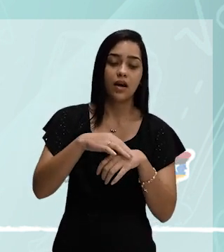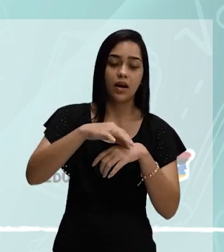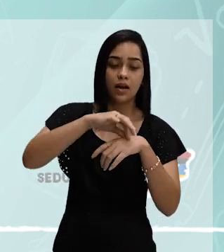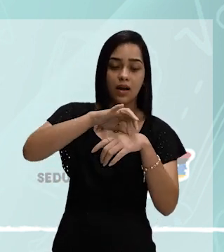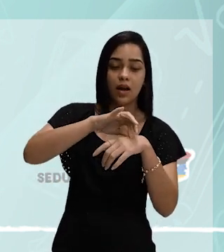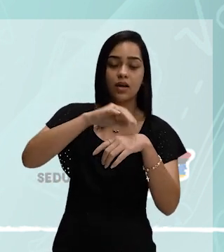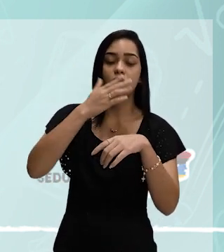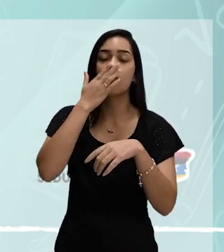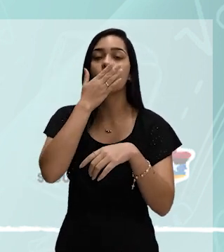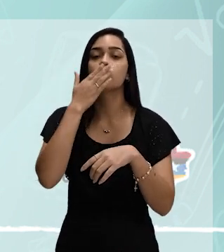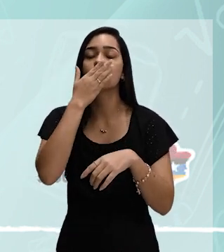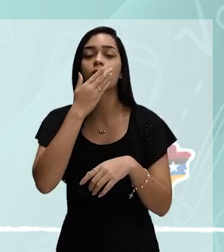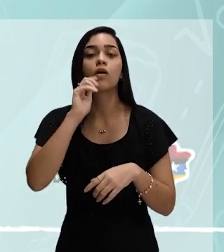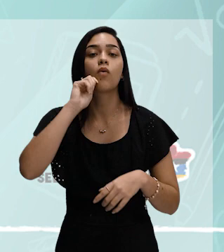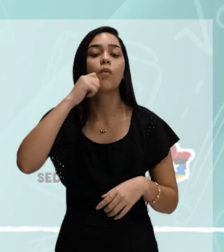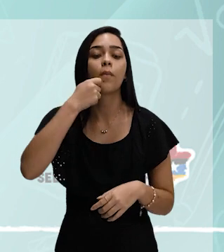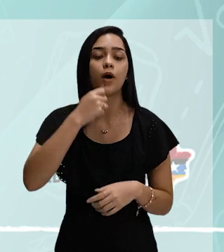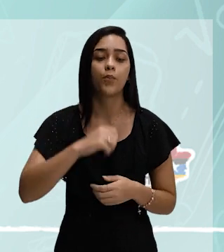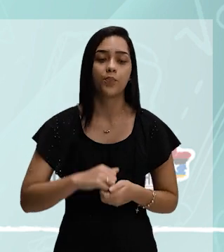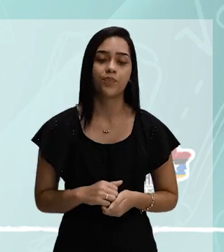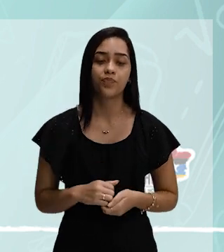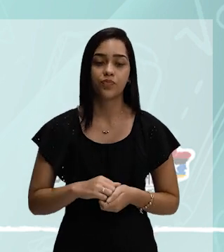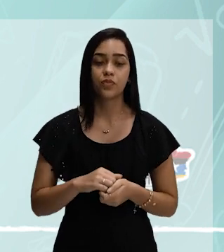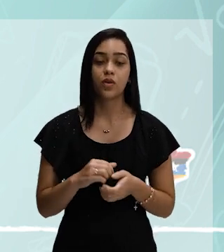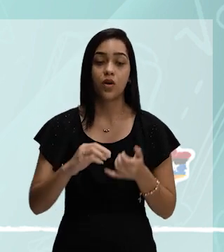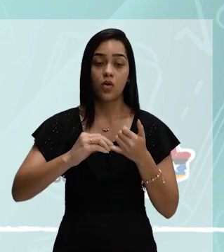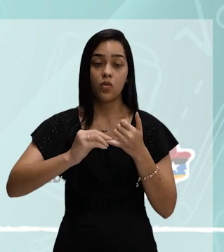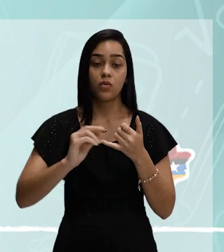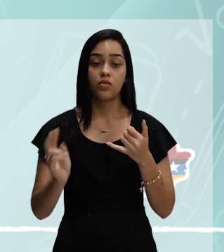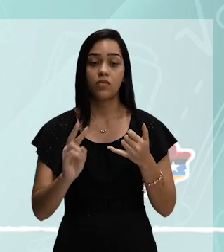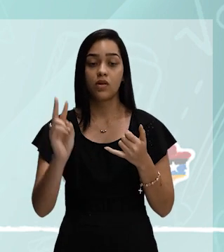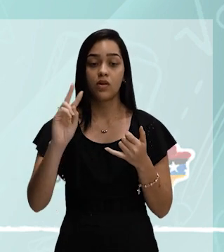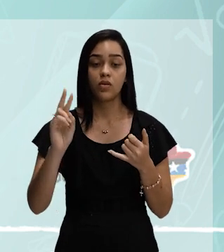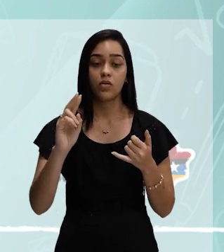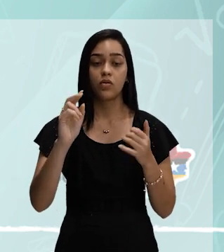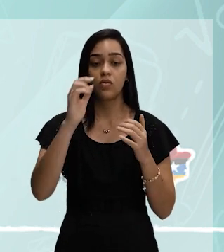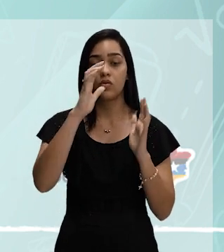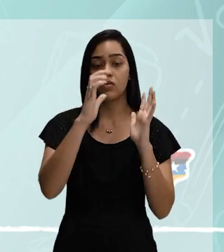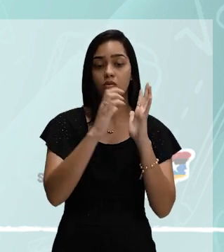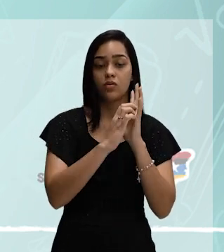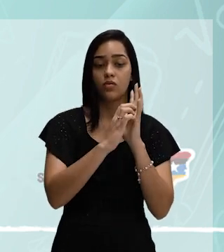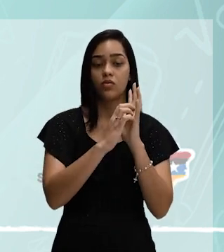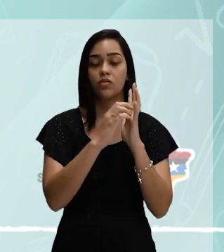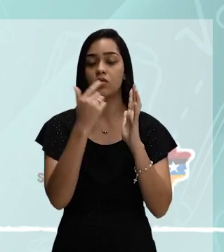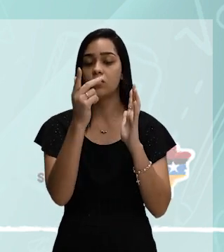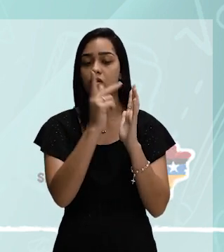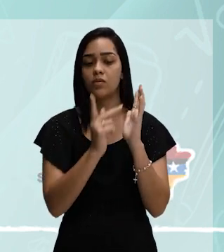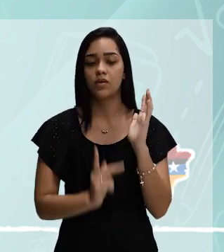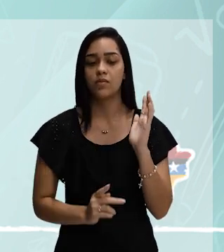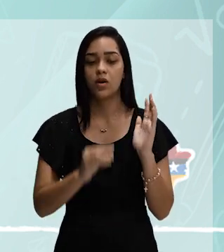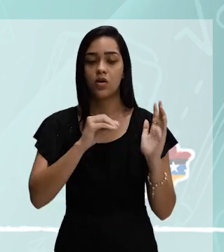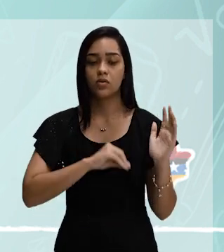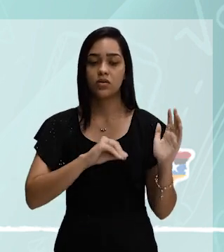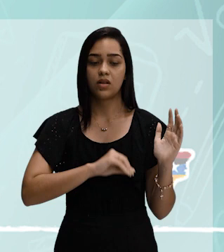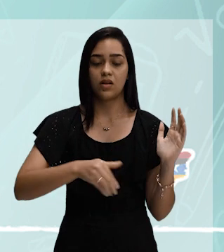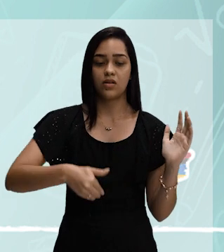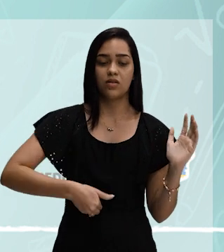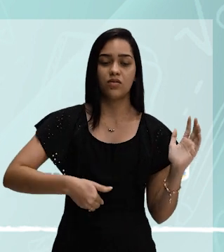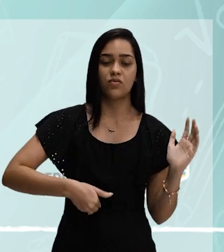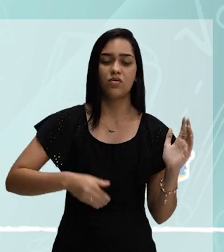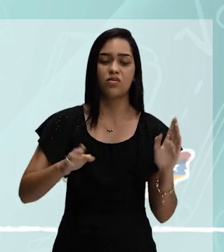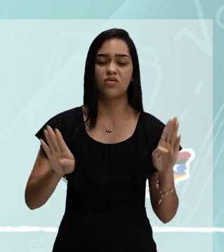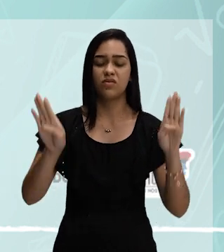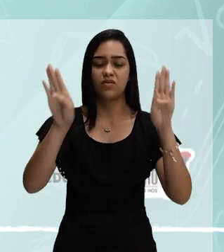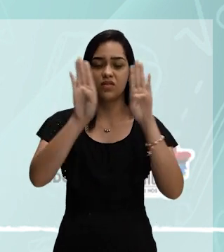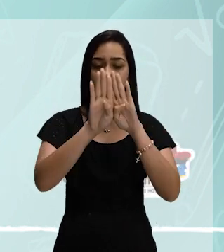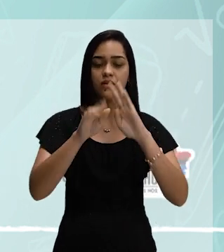leite, da carne, do açúcar e do pão. O preço do feijão, o funcionário público não cabe no poema, com o seu salário